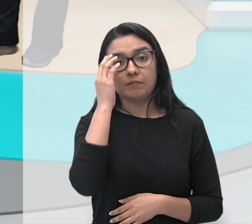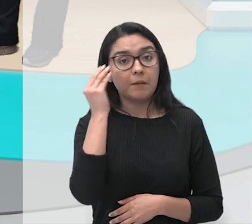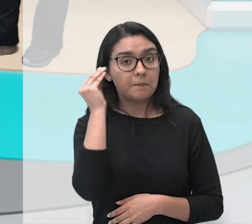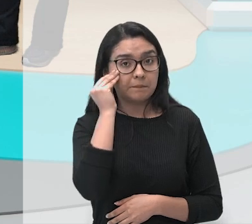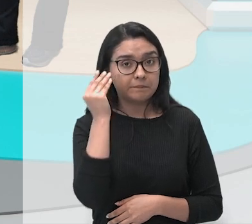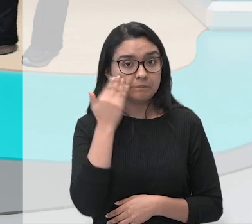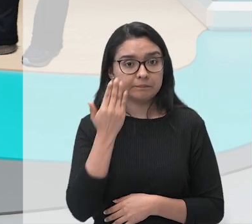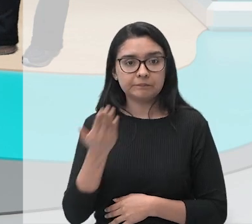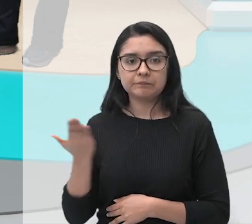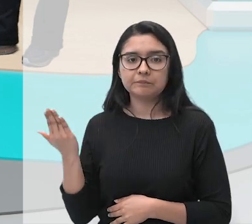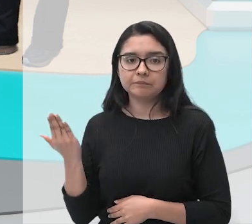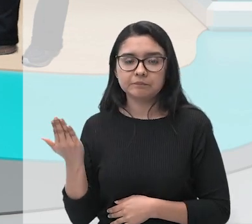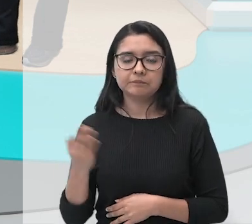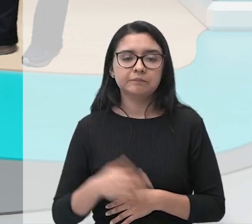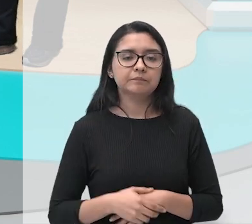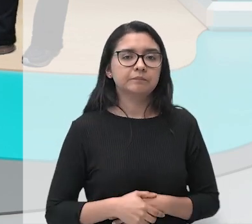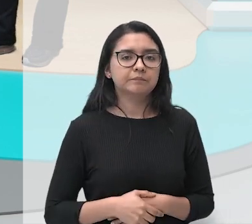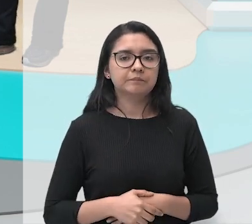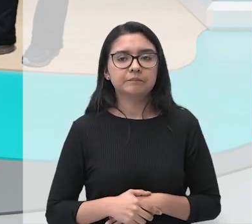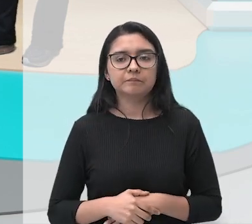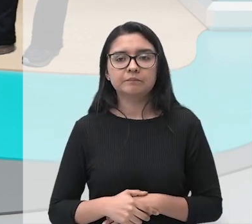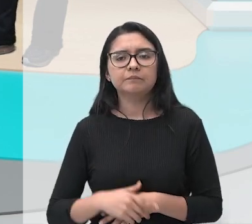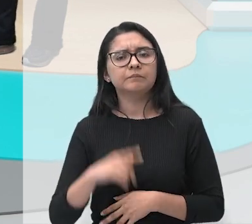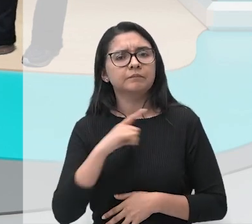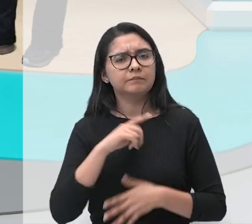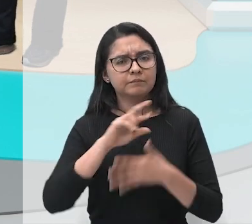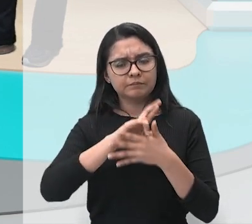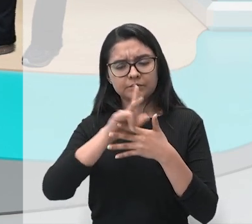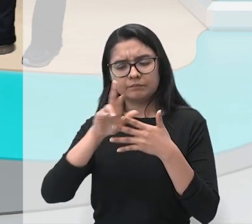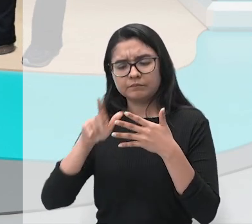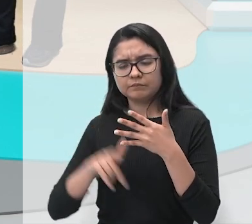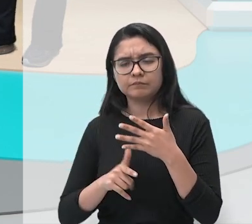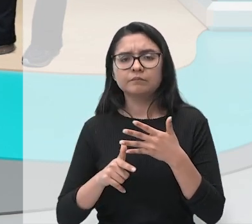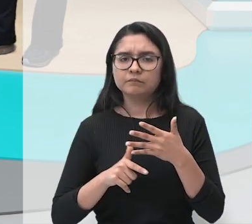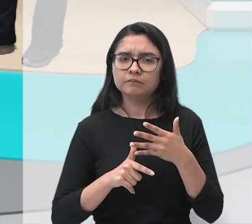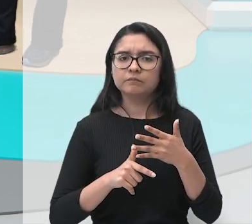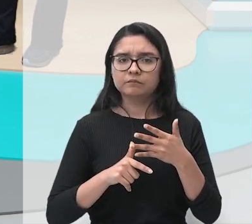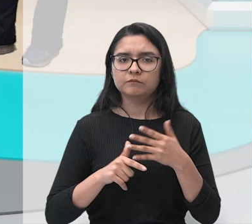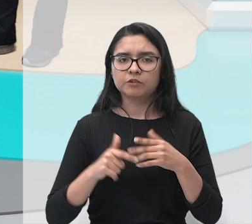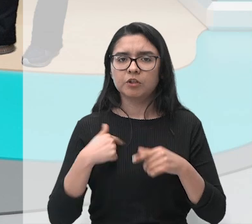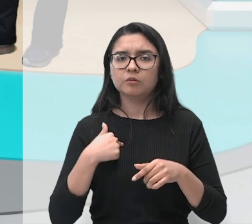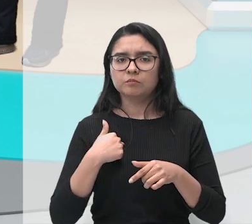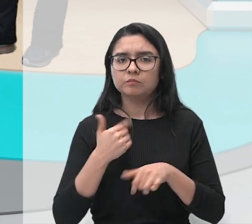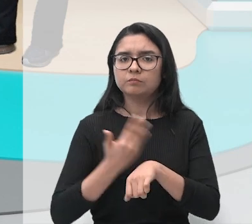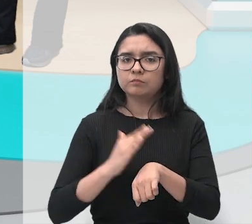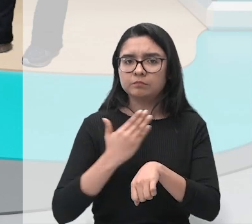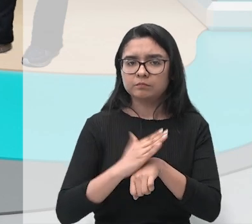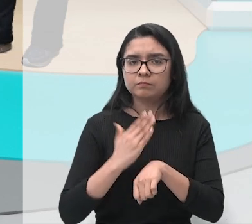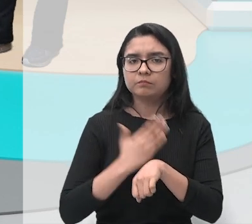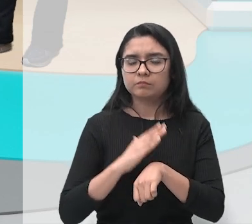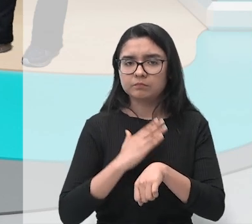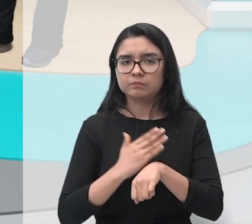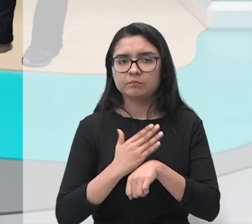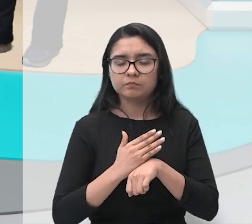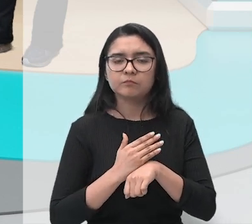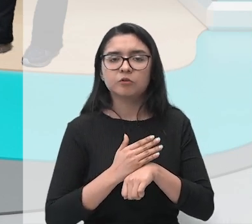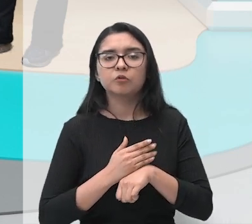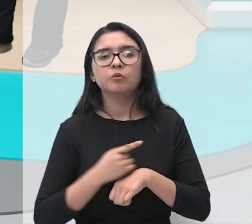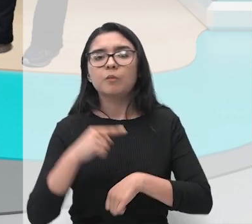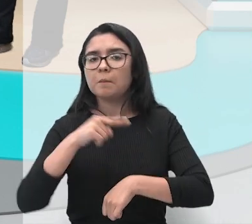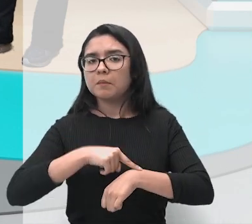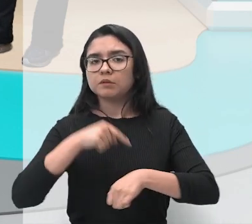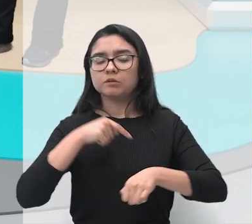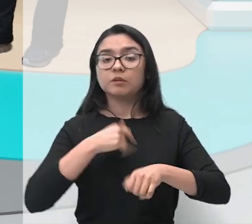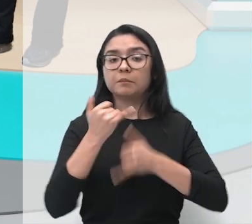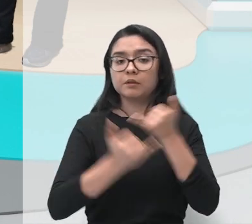Observem aqui ao meu lado. Então, muitos elementos são trabalhados aí durante a nossa